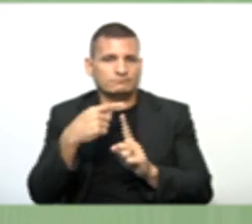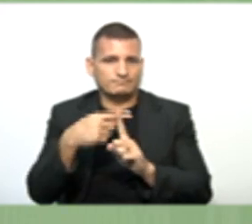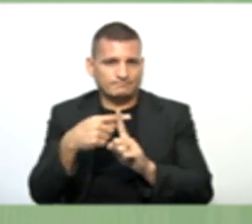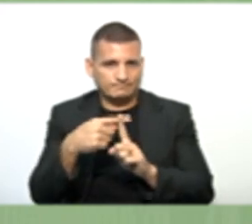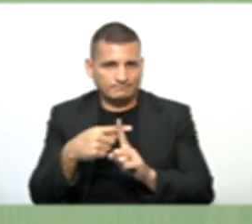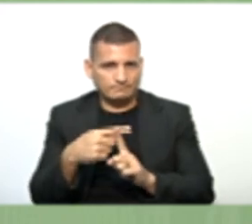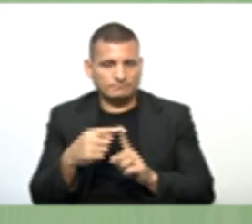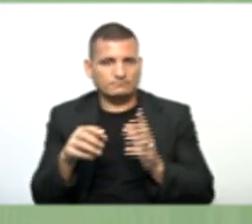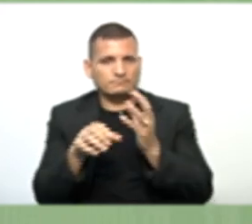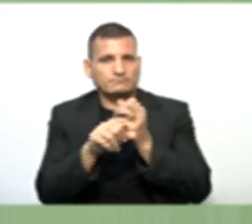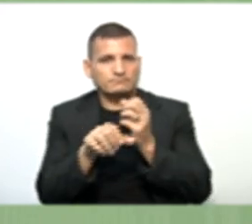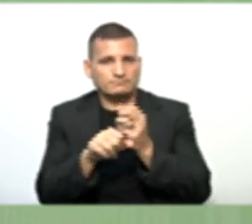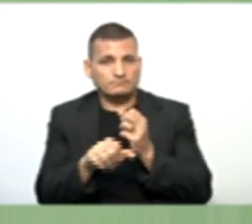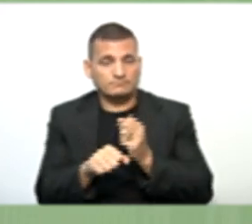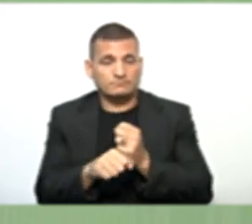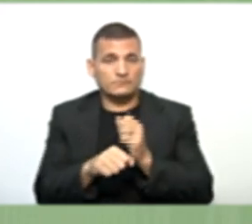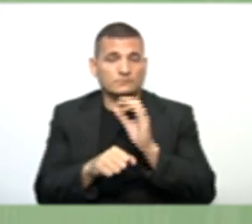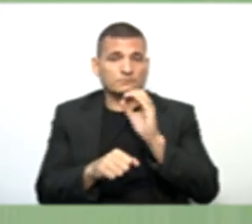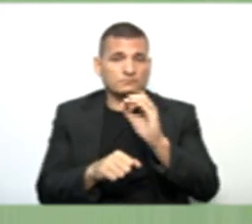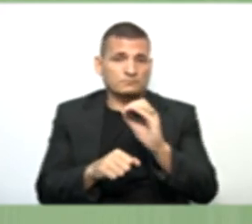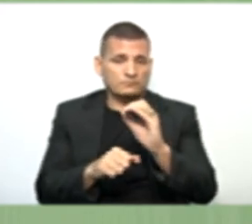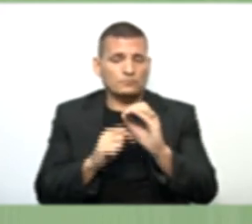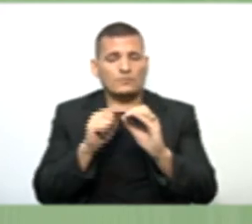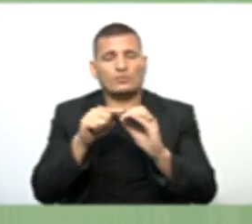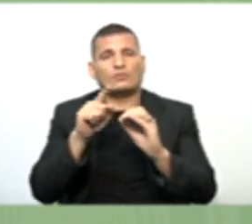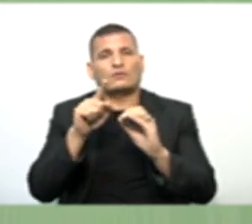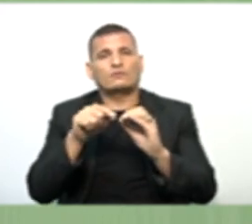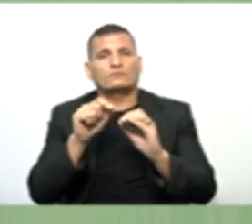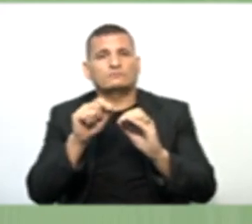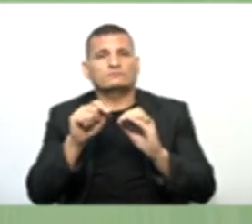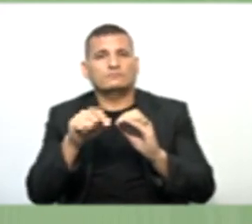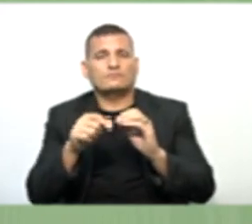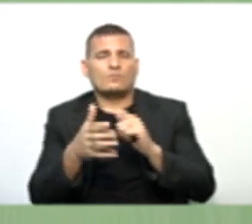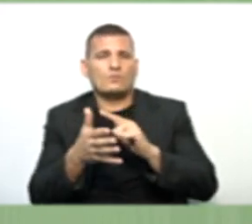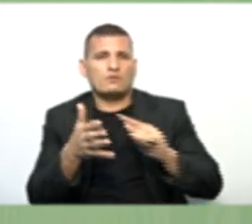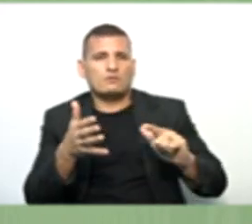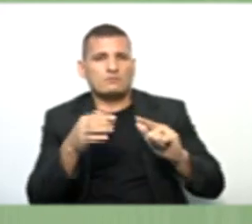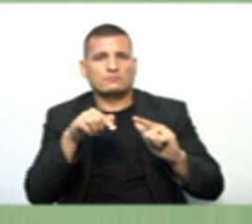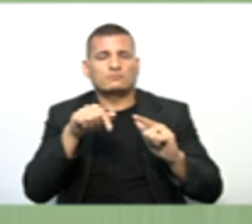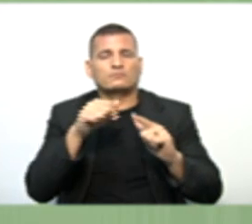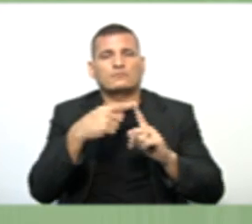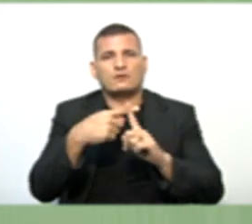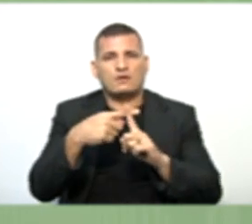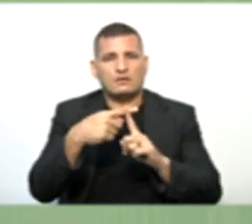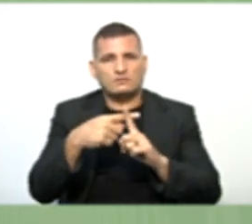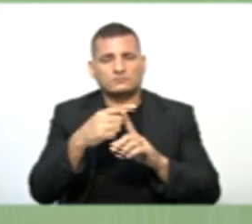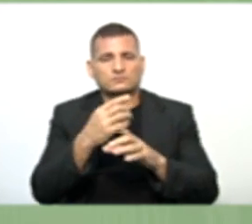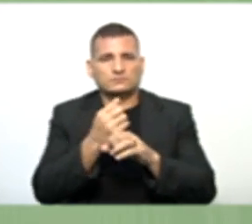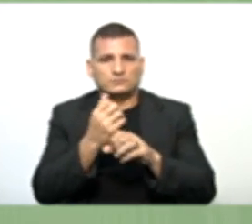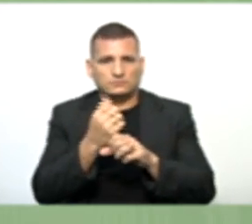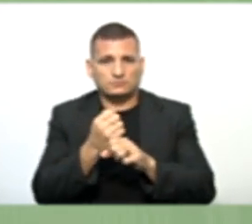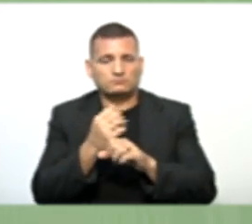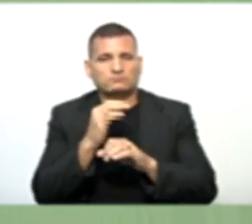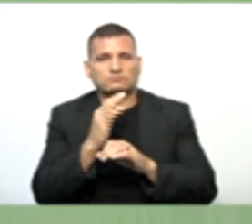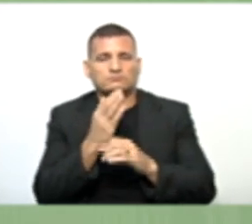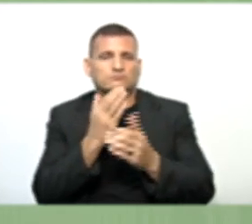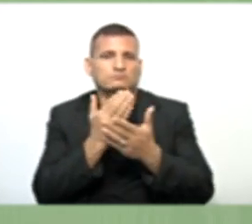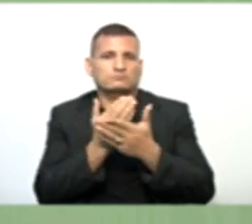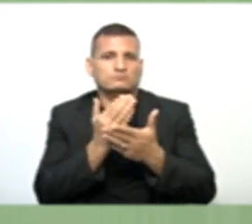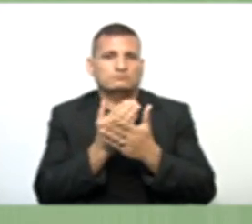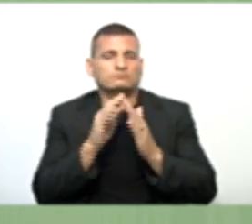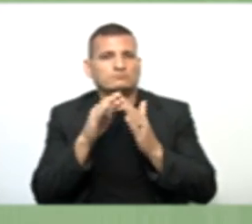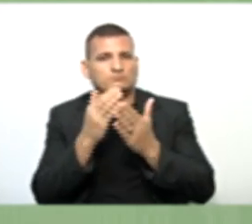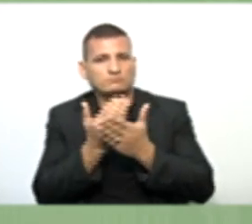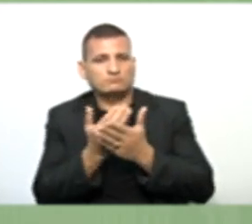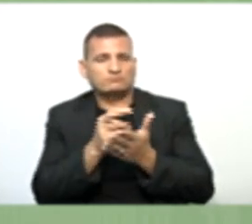o 0, ele é o elemento neutro da adição. Então, a gente já estudou lá na escola, né, várias vezes,